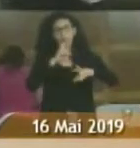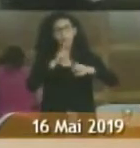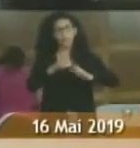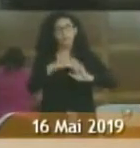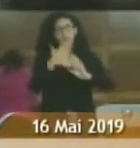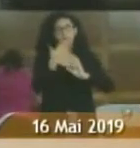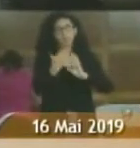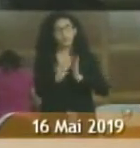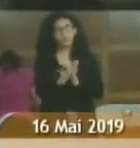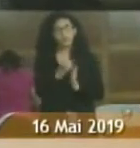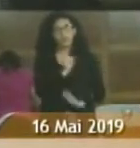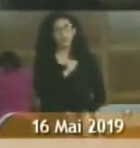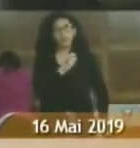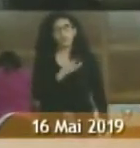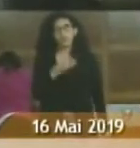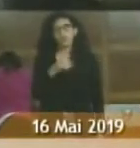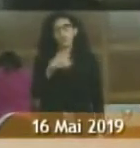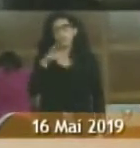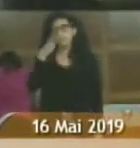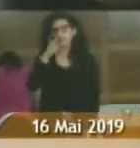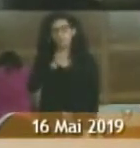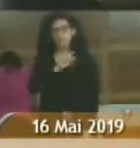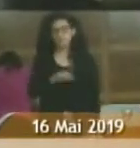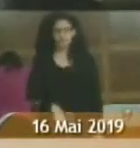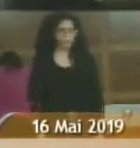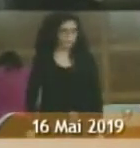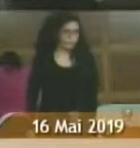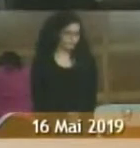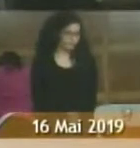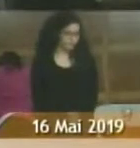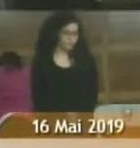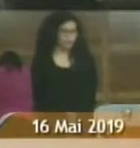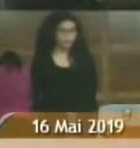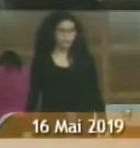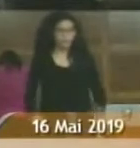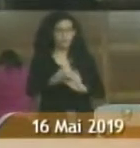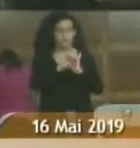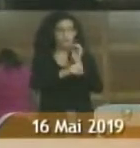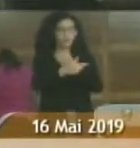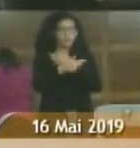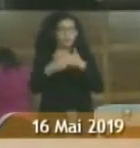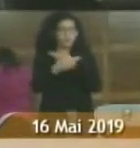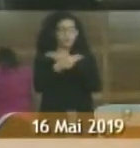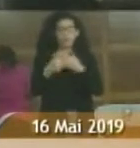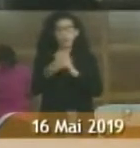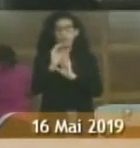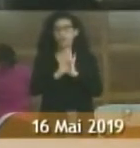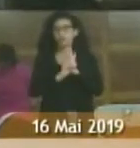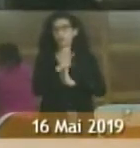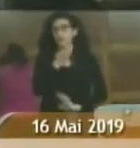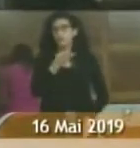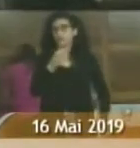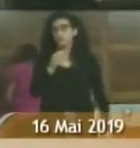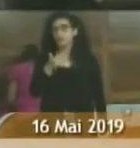número 39, de autoria do vereador Zé Augusto. Ofícios diversos. Ofício número